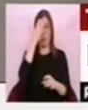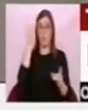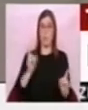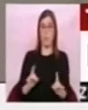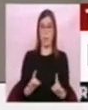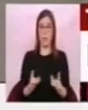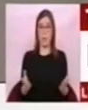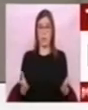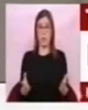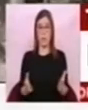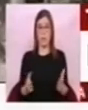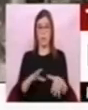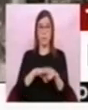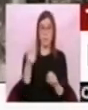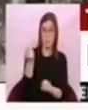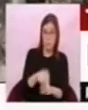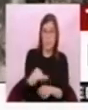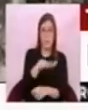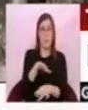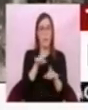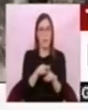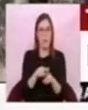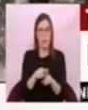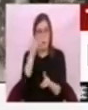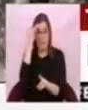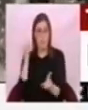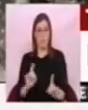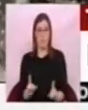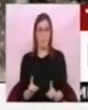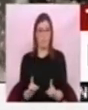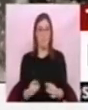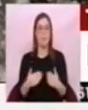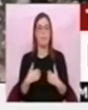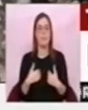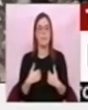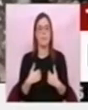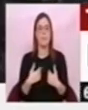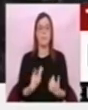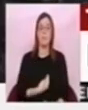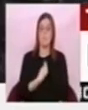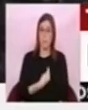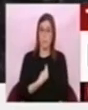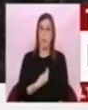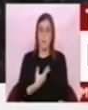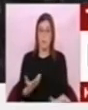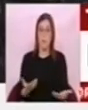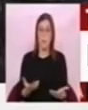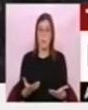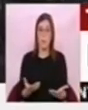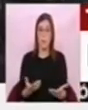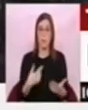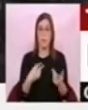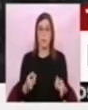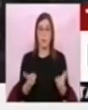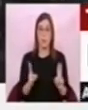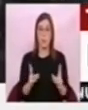fácil perante uma tragédia desta dimensão. Nós estamos, portanto, preocupados e